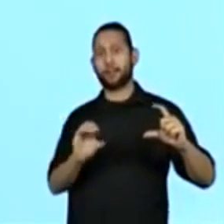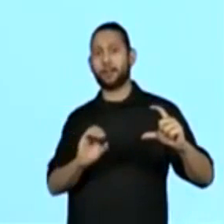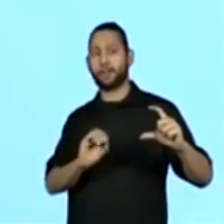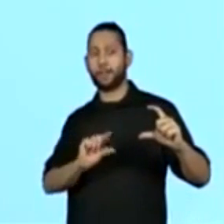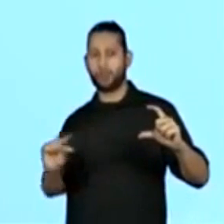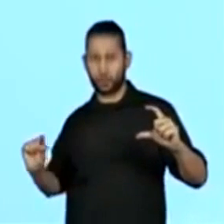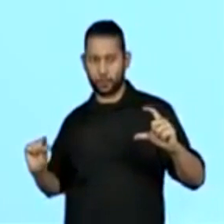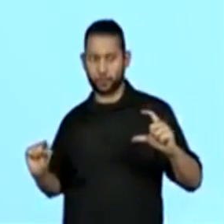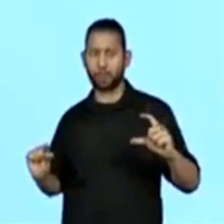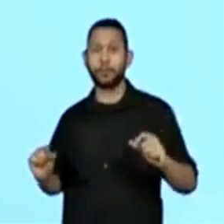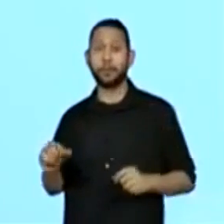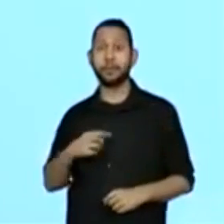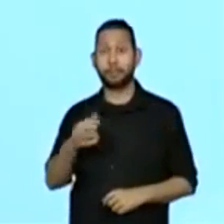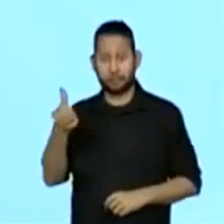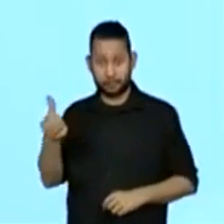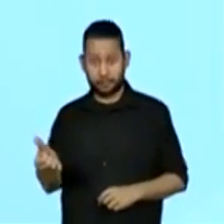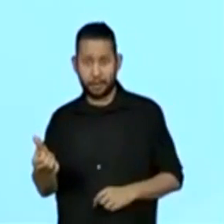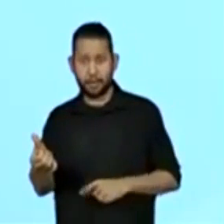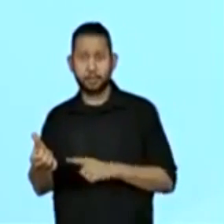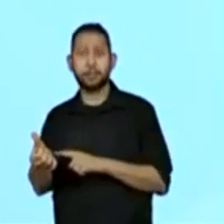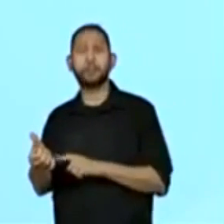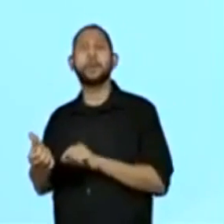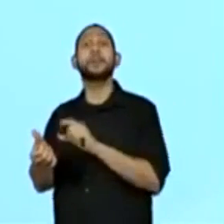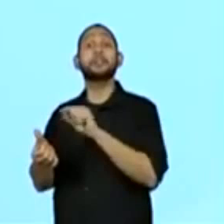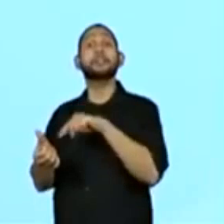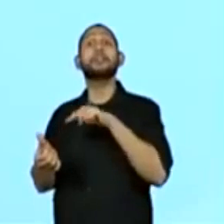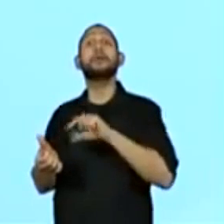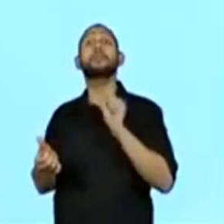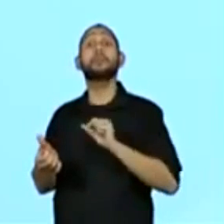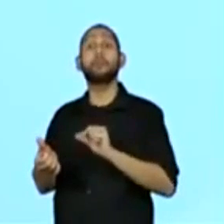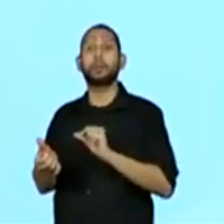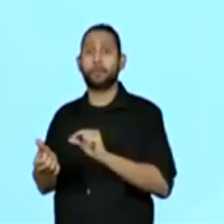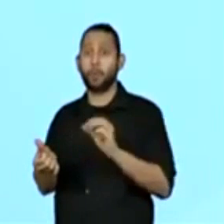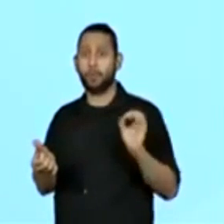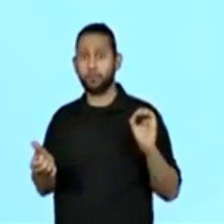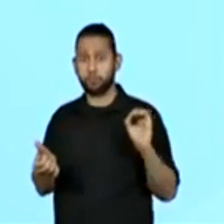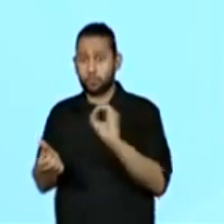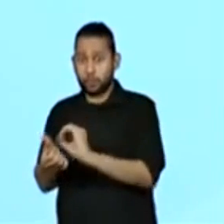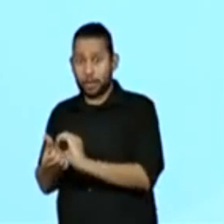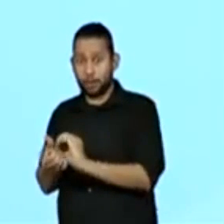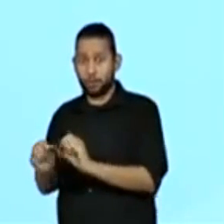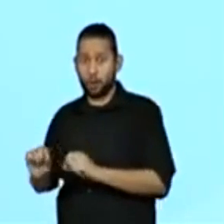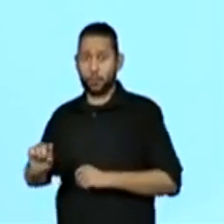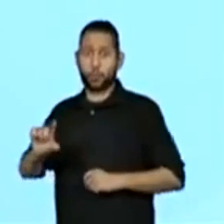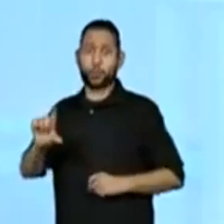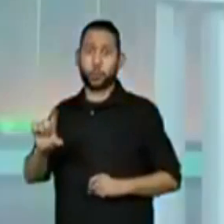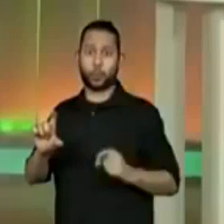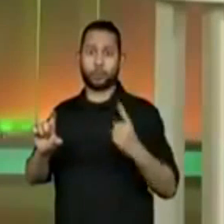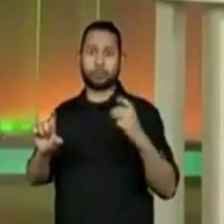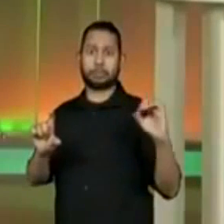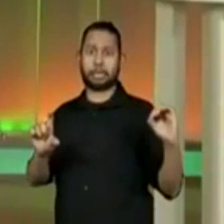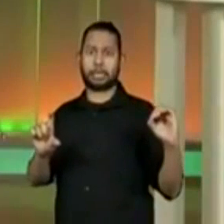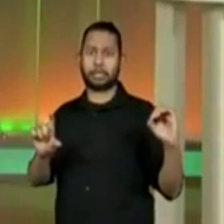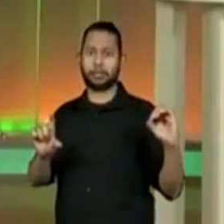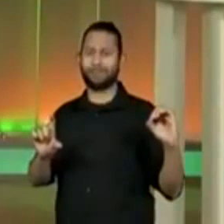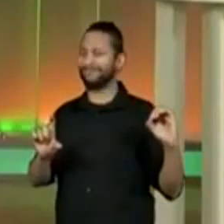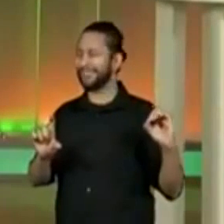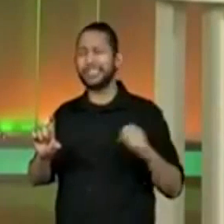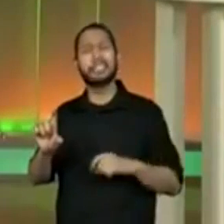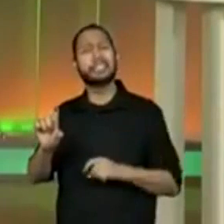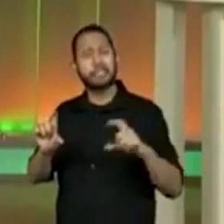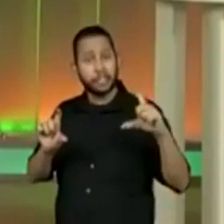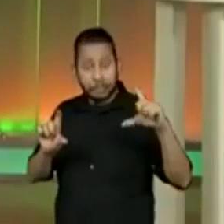0, vírgula, e acrescento um 0 aqui do lado. Ô, Pro, 60 ainda é